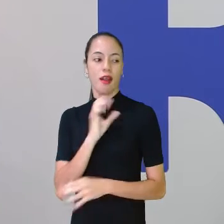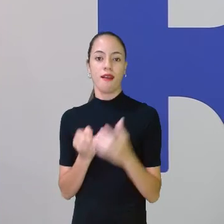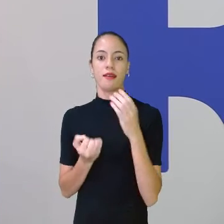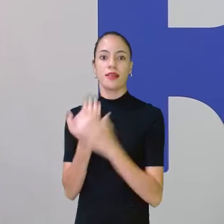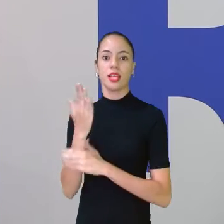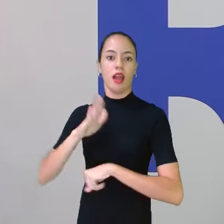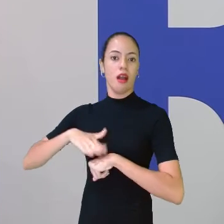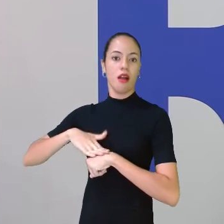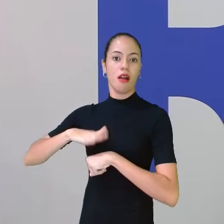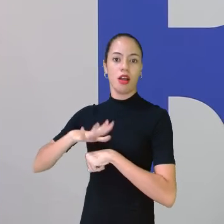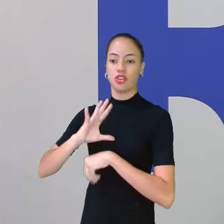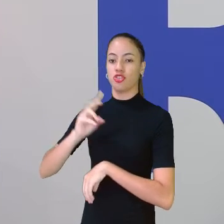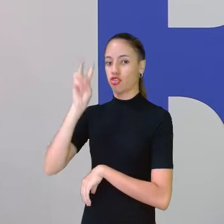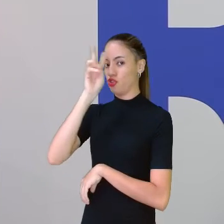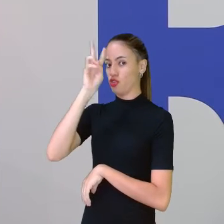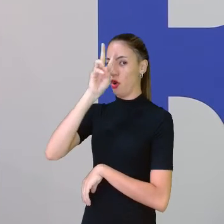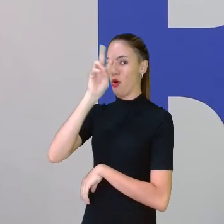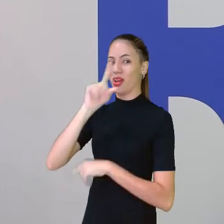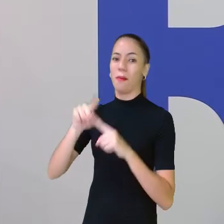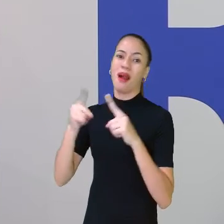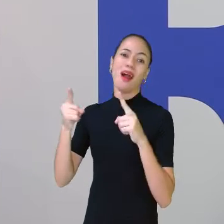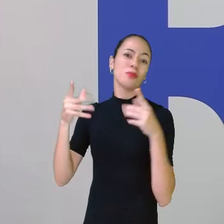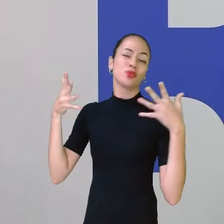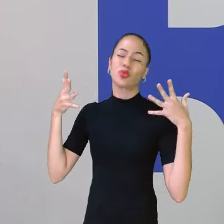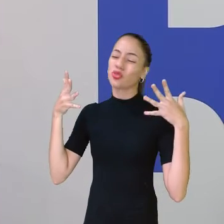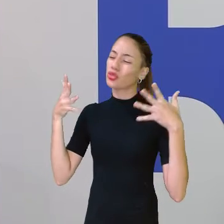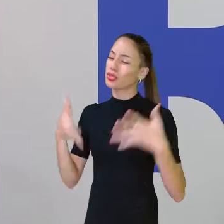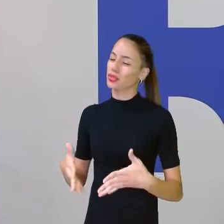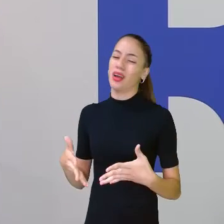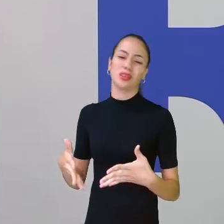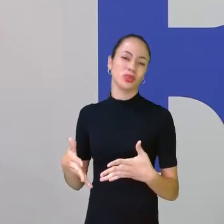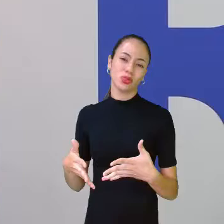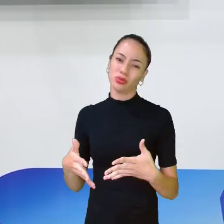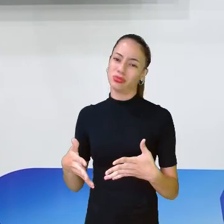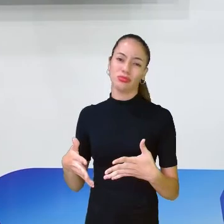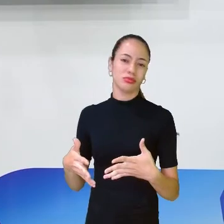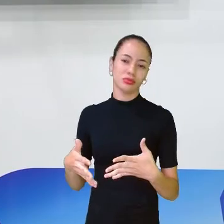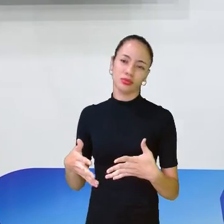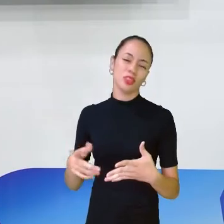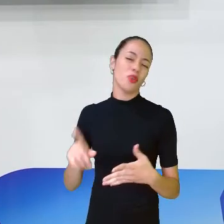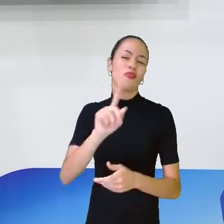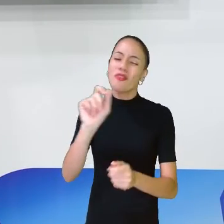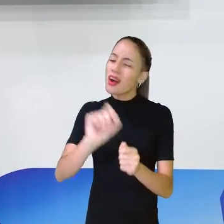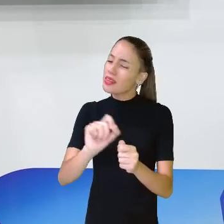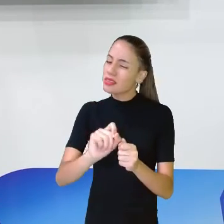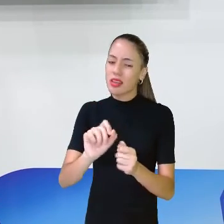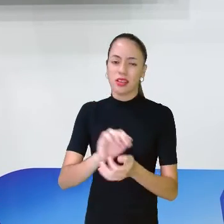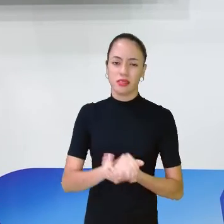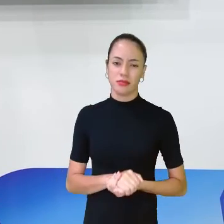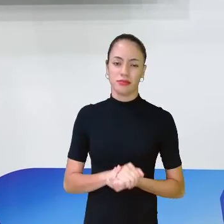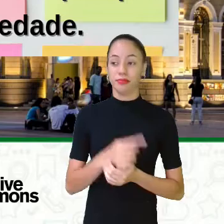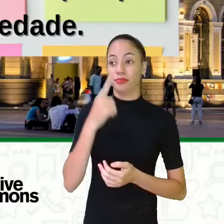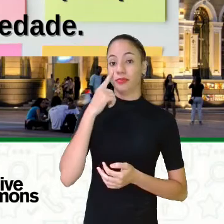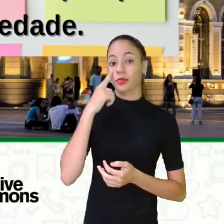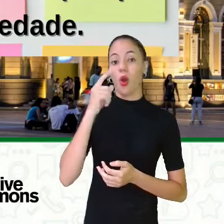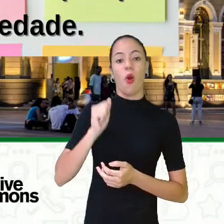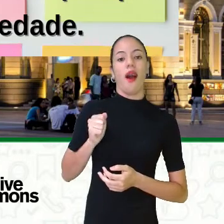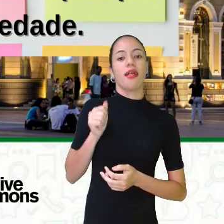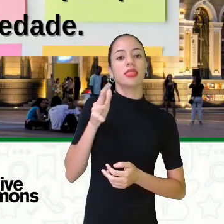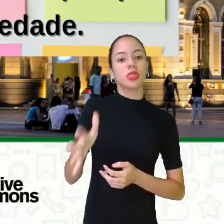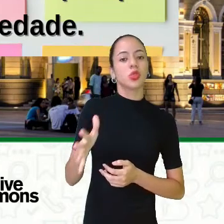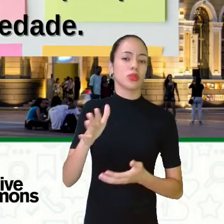das contas é uma situação chata, viu? Pense. Eita, Laia. E aí, ó, pequenas atitudes no dia a